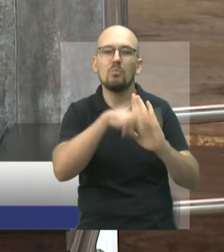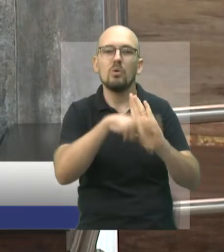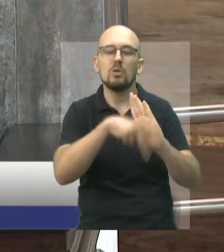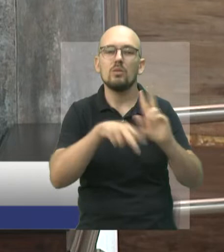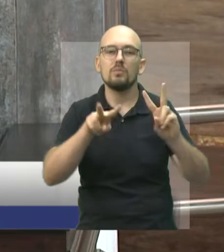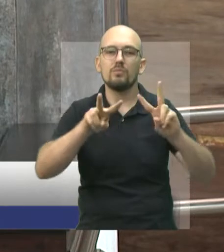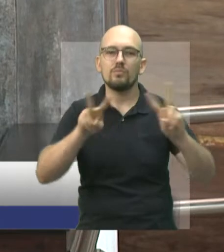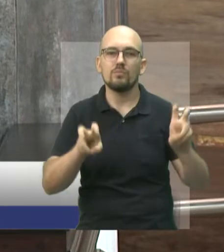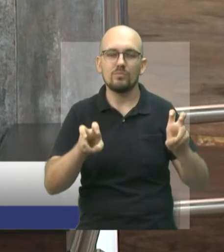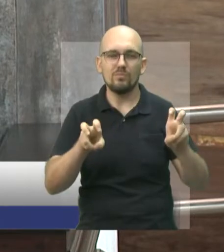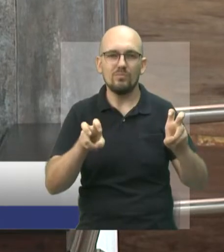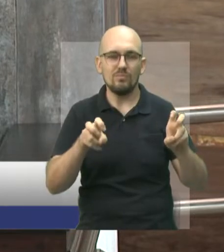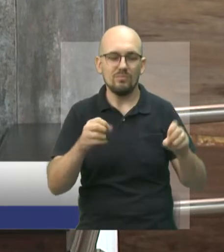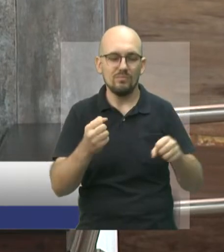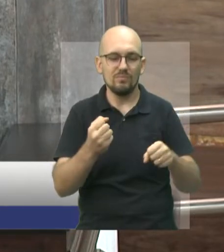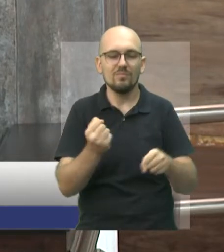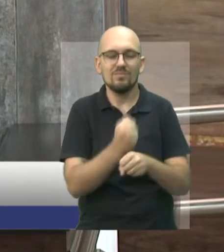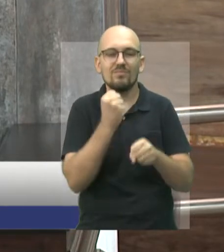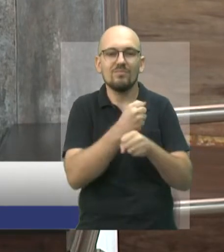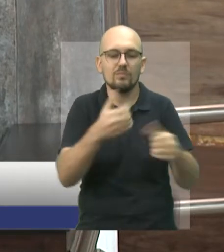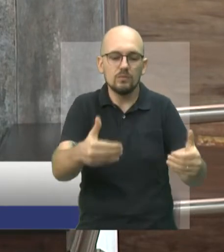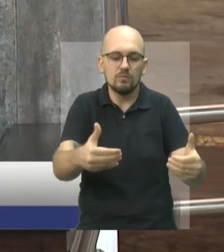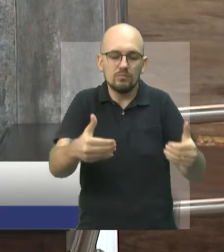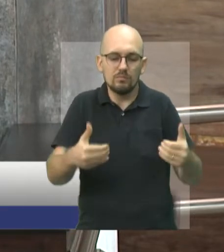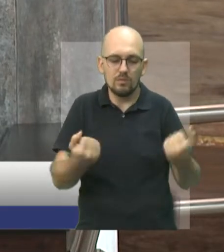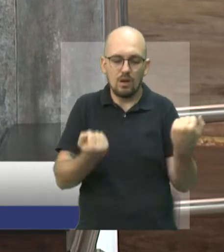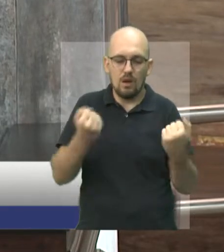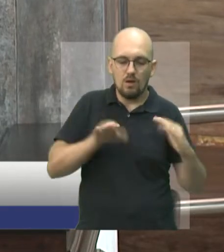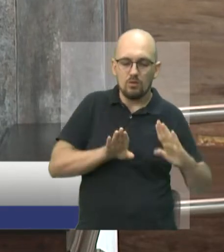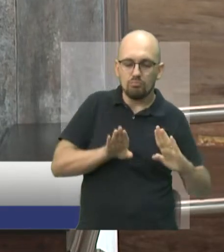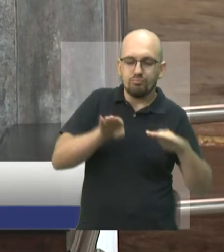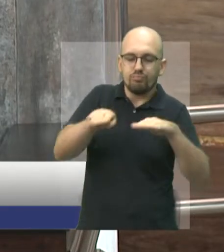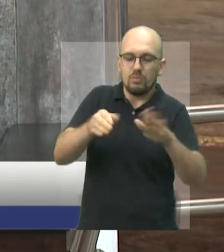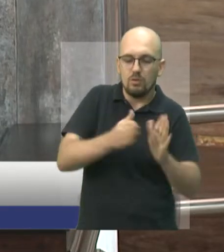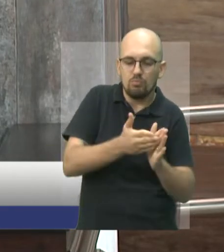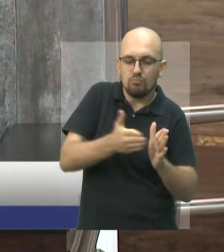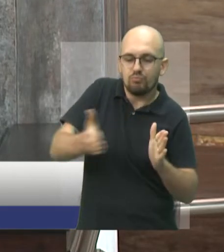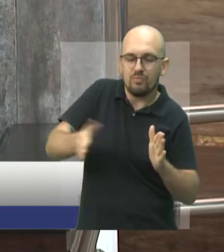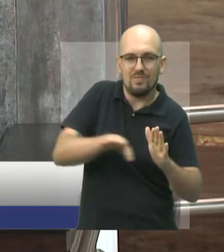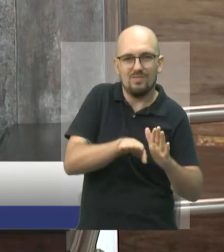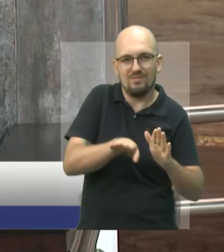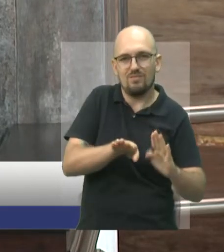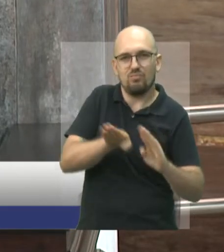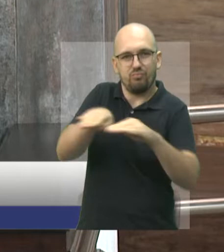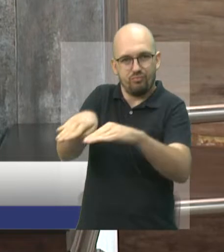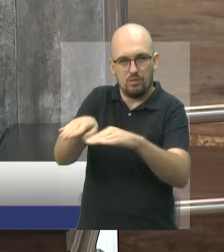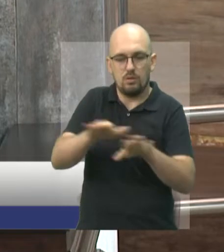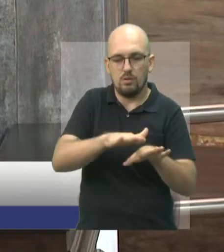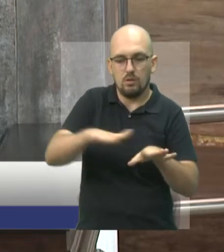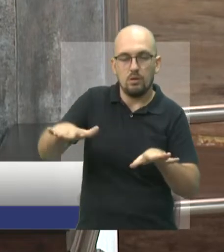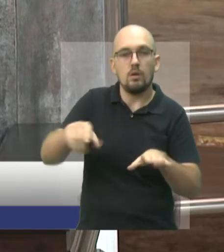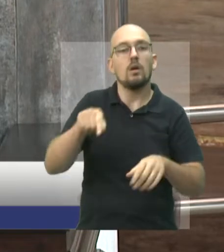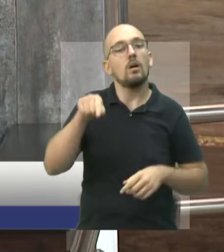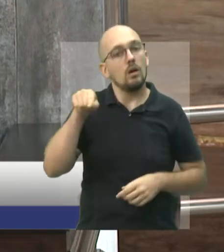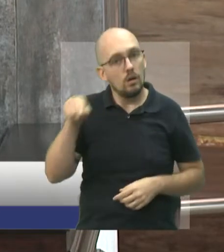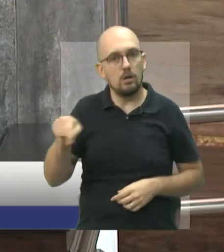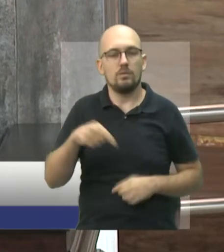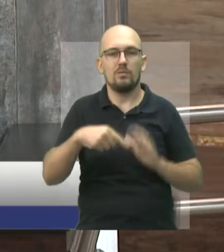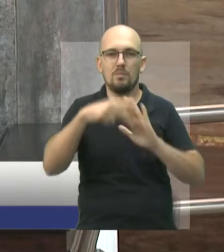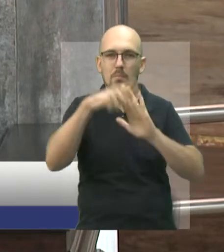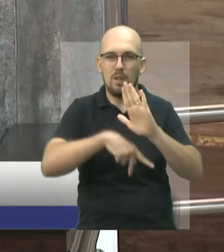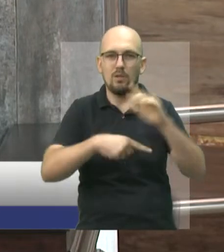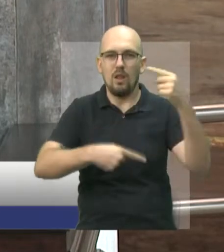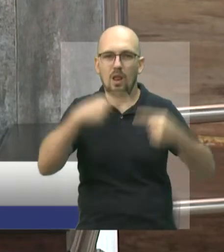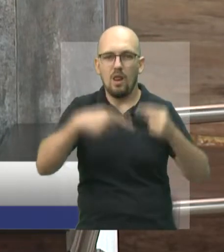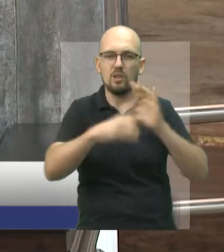do recuo dos lotes, do plano diretor aí. E o projeto